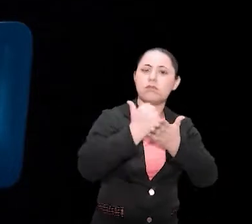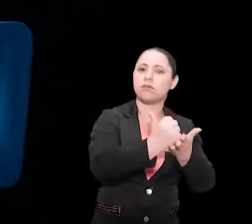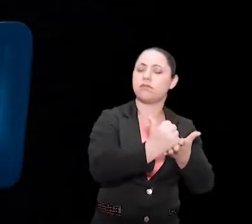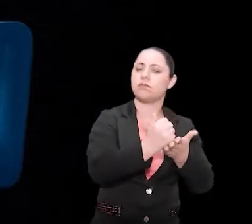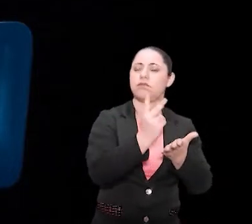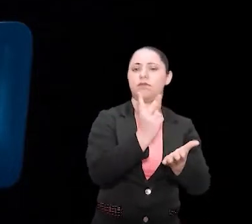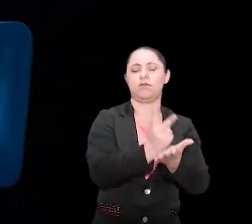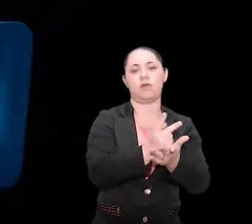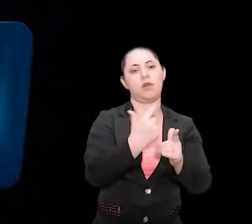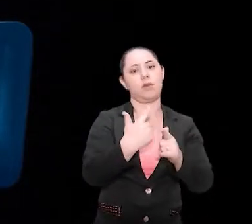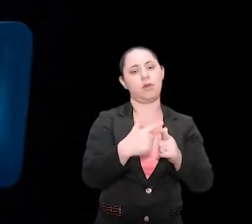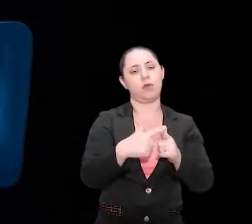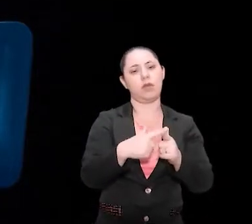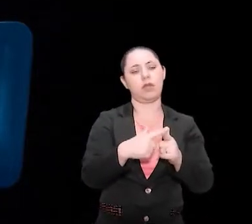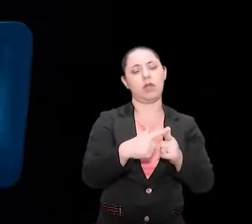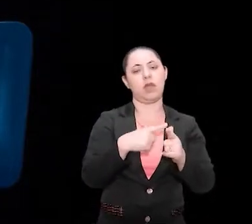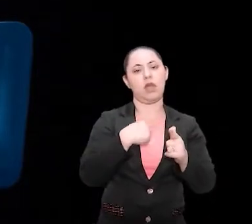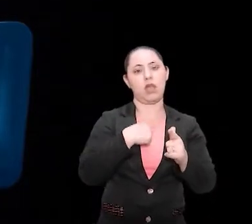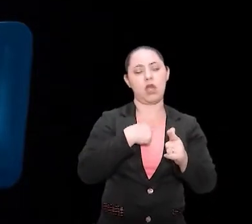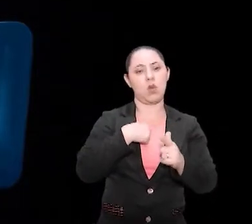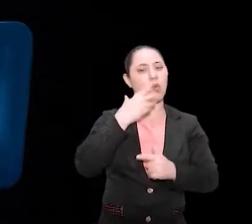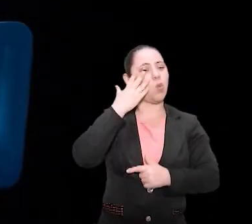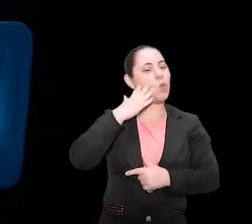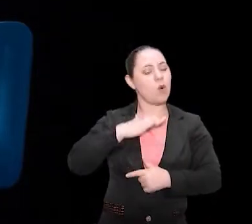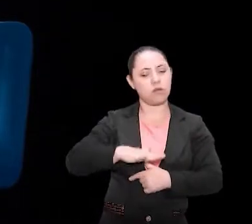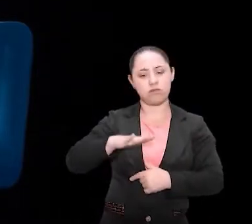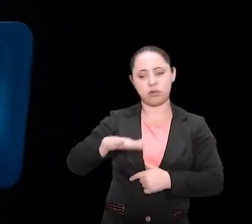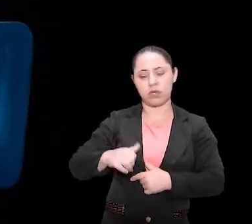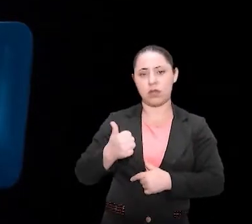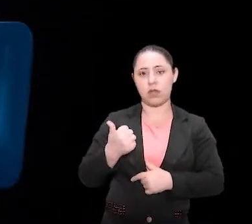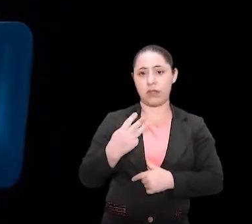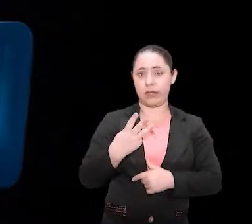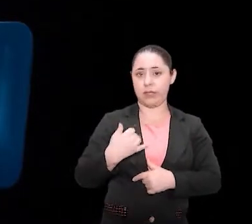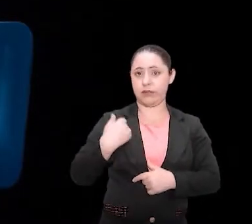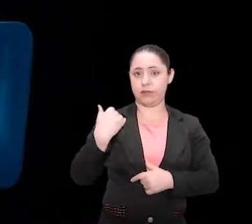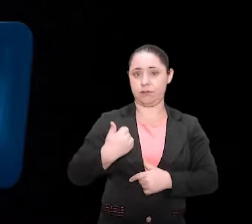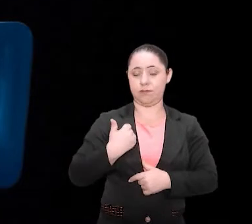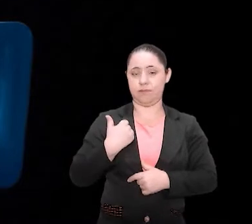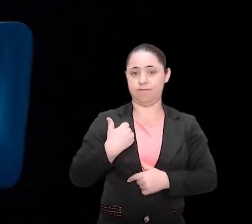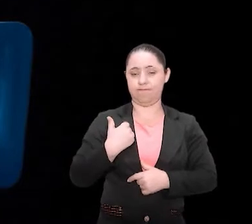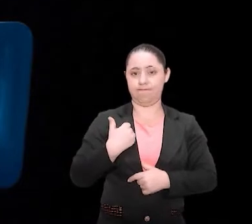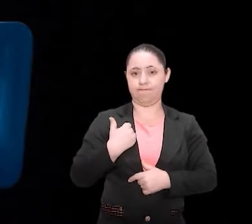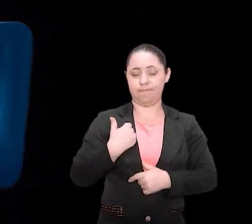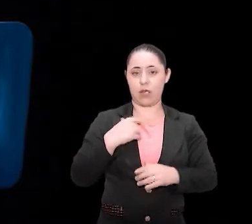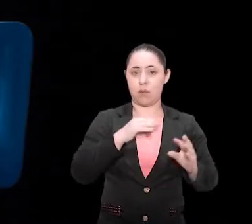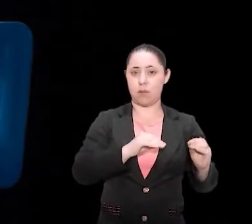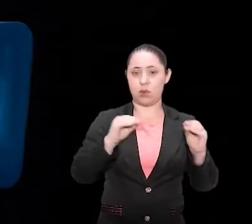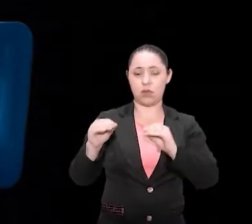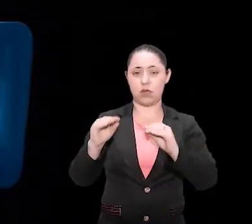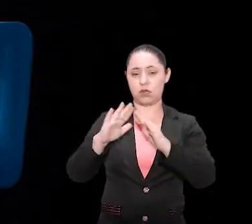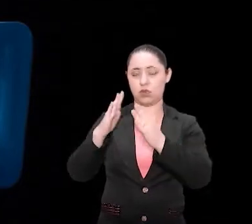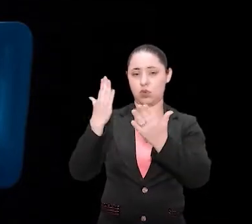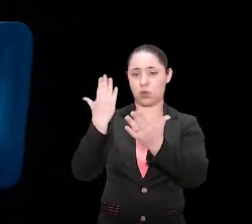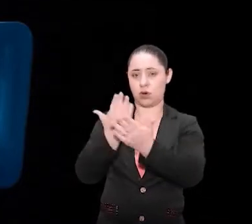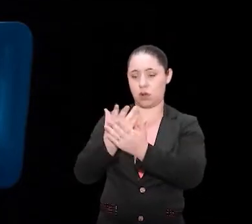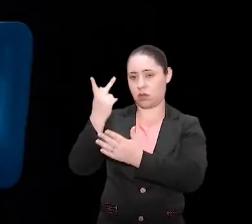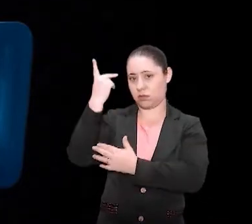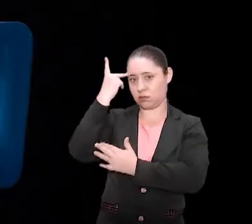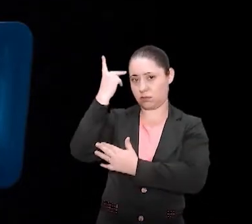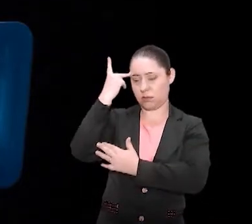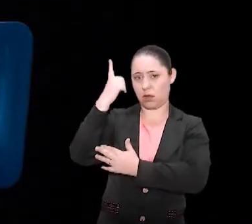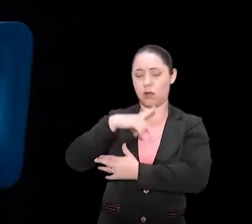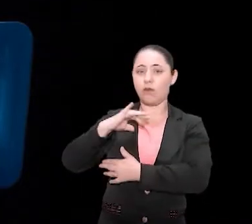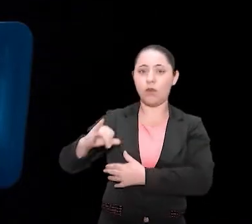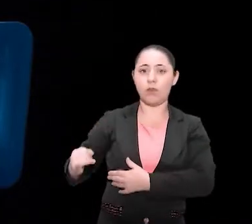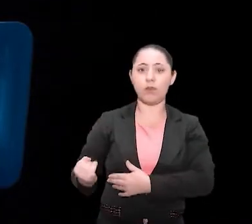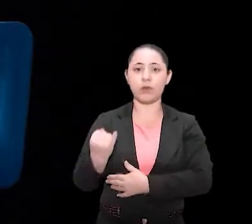né? Porque eu saí daqui menino, com 13 anos de idade, tive uma escola de São Paulo, eu tive a